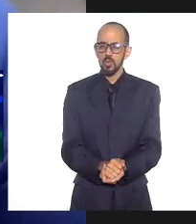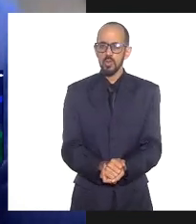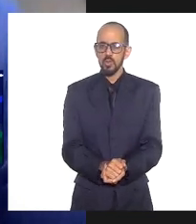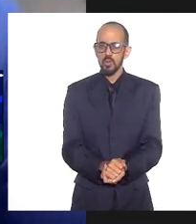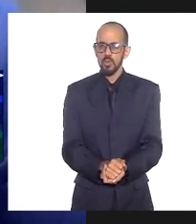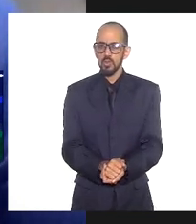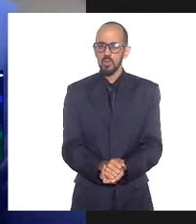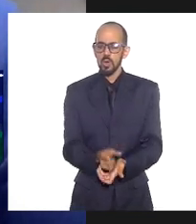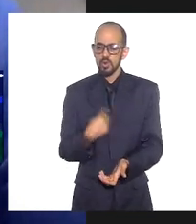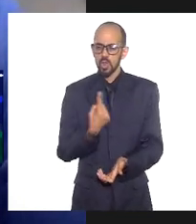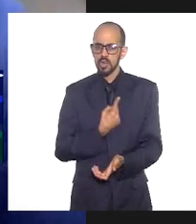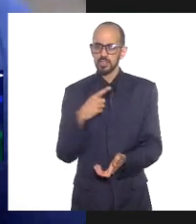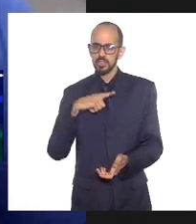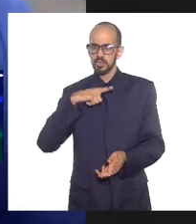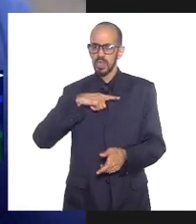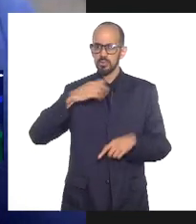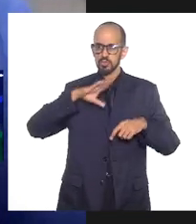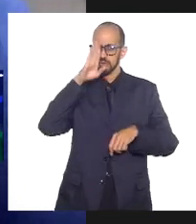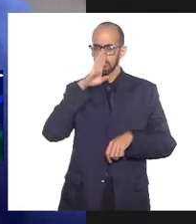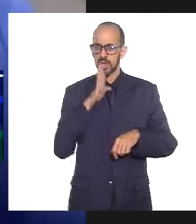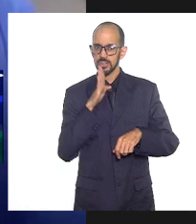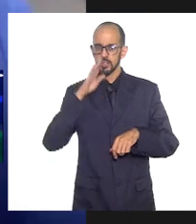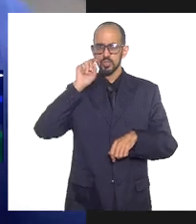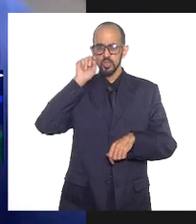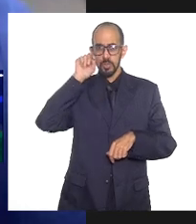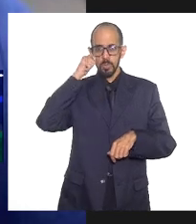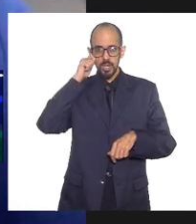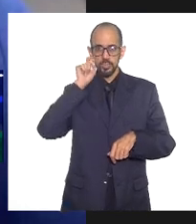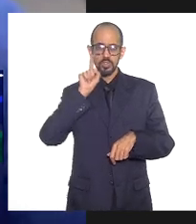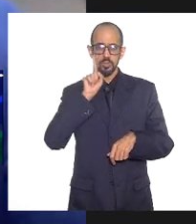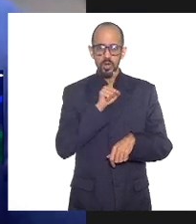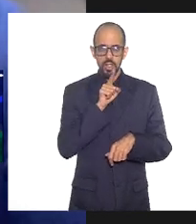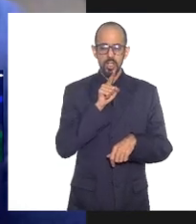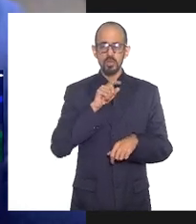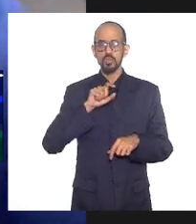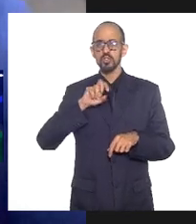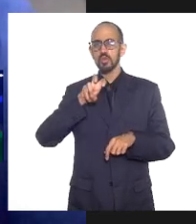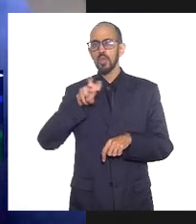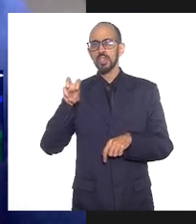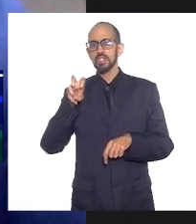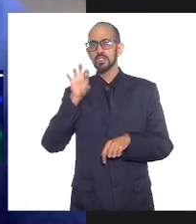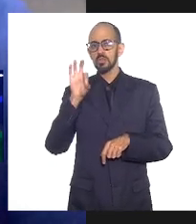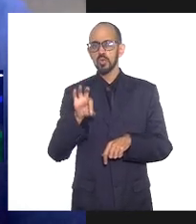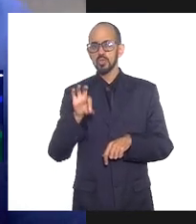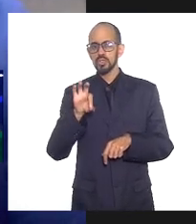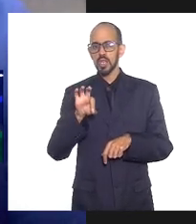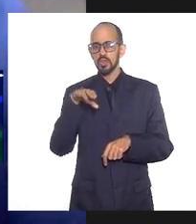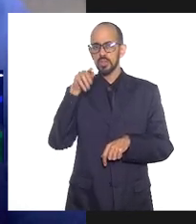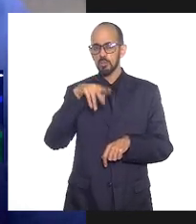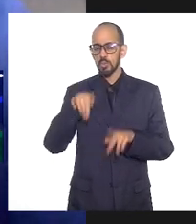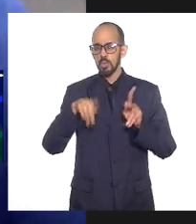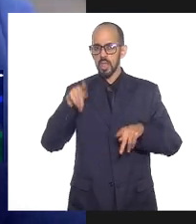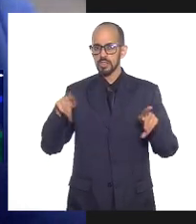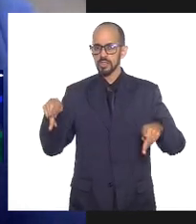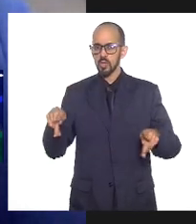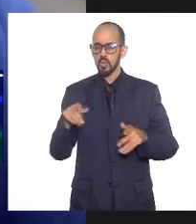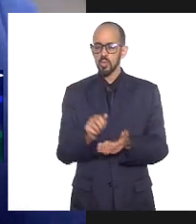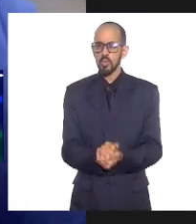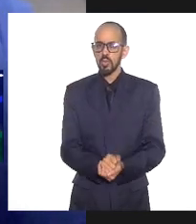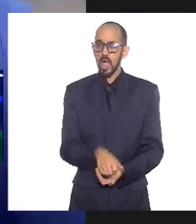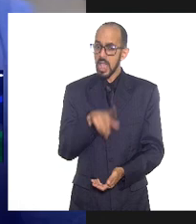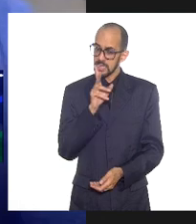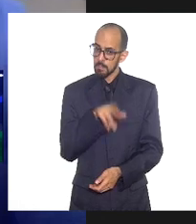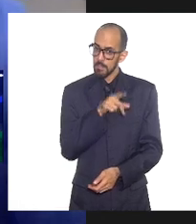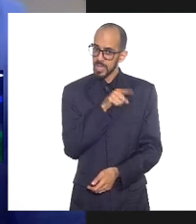tem, no Brasil, entre pretos e pardos, cerca de 55% da população. E é essa